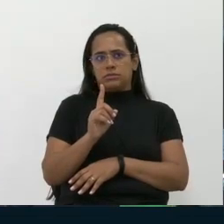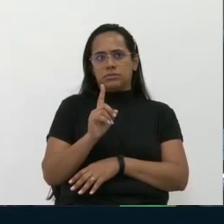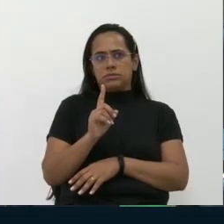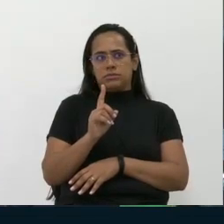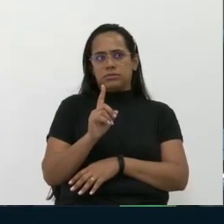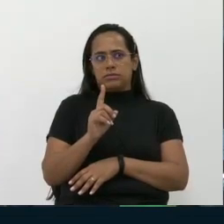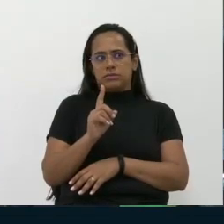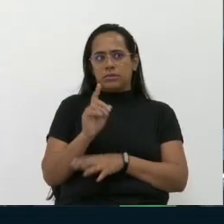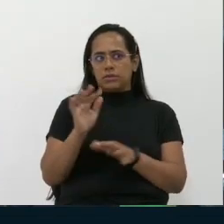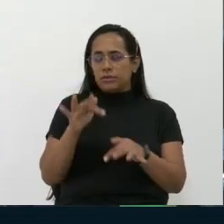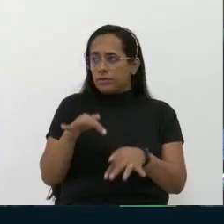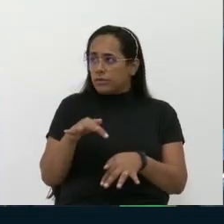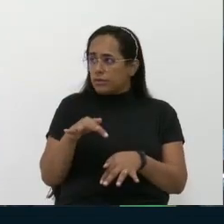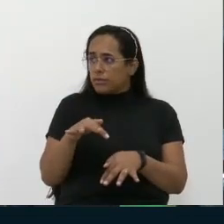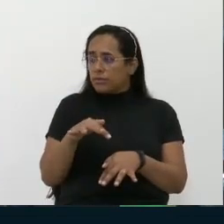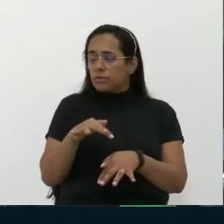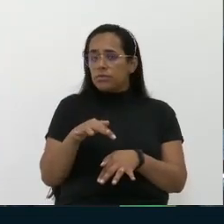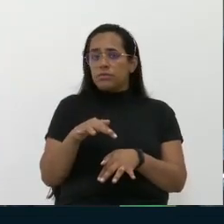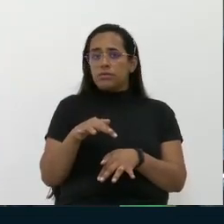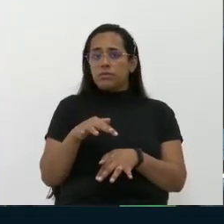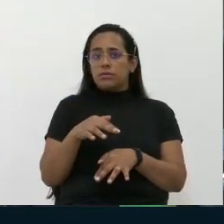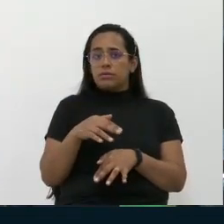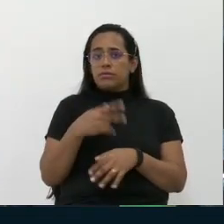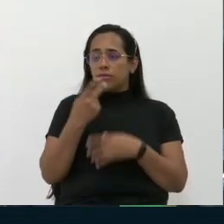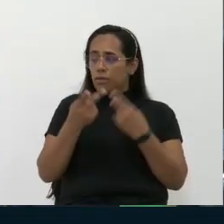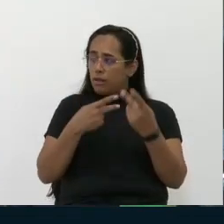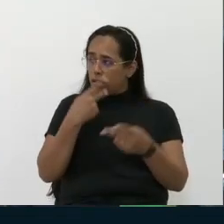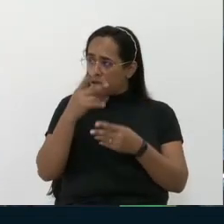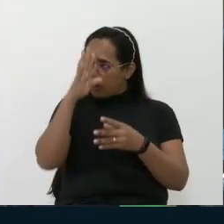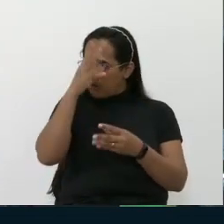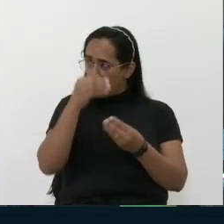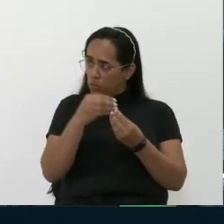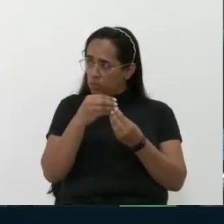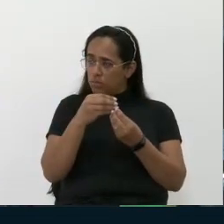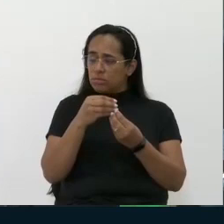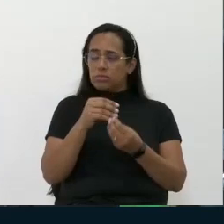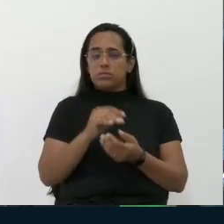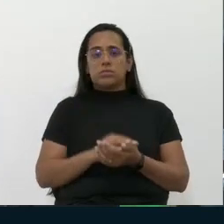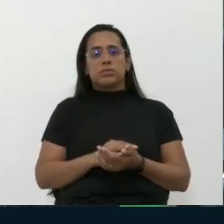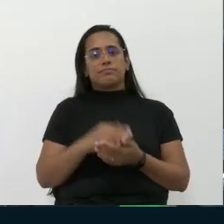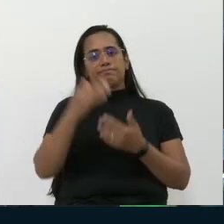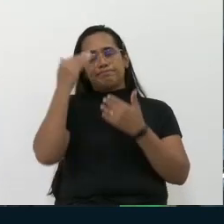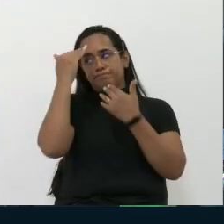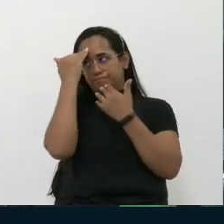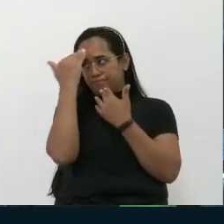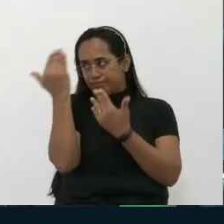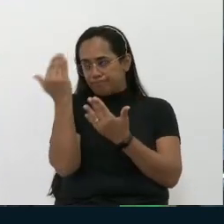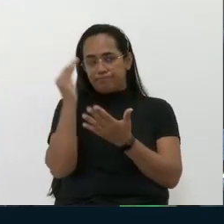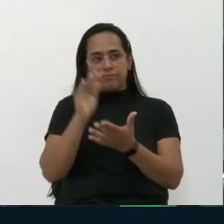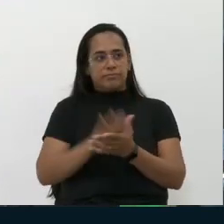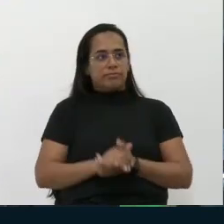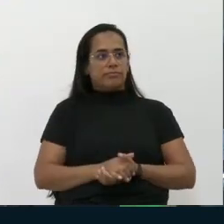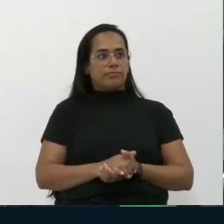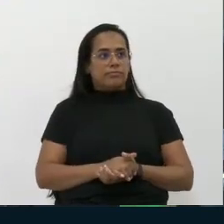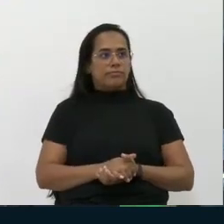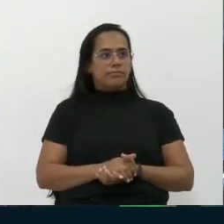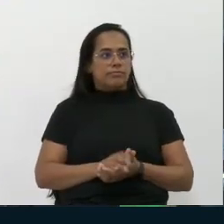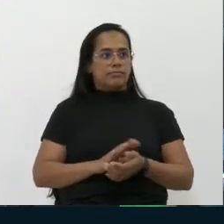fala. Eu já tenho tempo, vereador. Então, mas posso terminar minha fala, só vereador? Vereador, para concluir, vereador. Muito obrigado, presidente. Boa tarde. Para